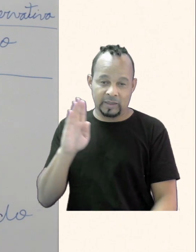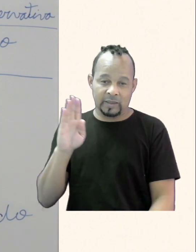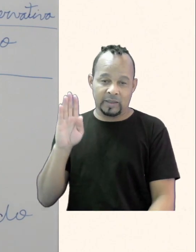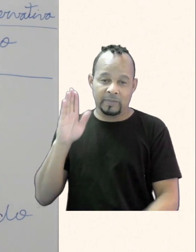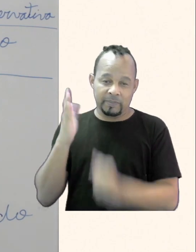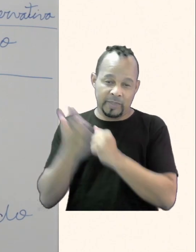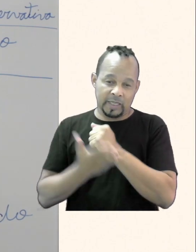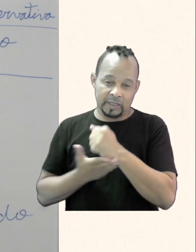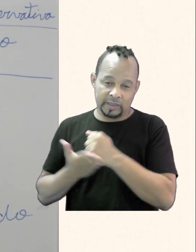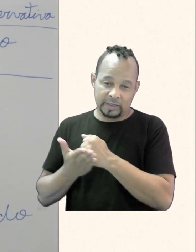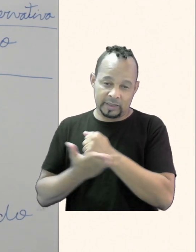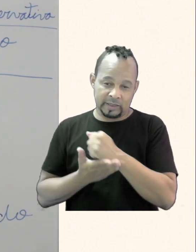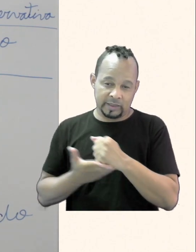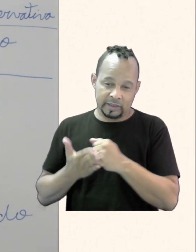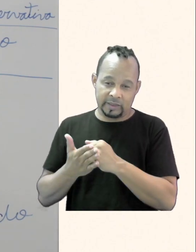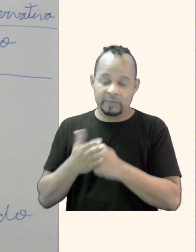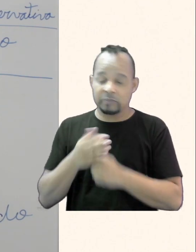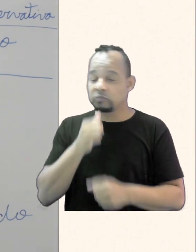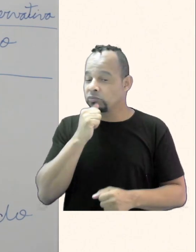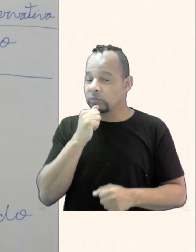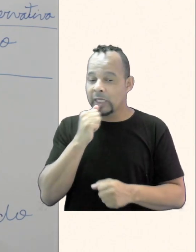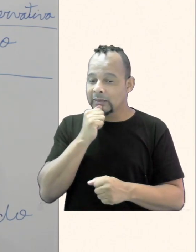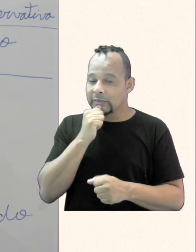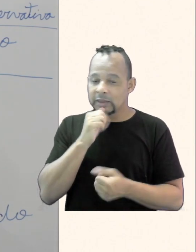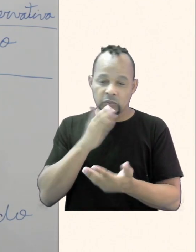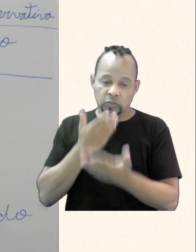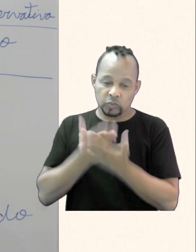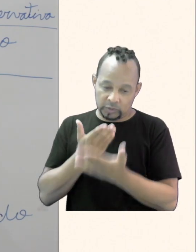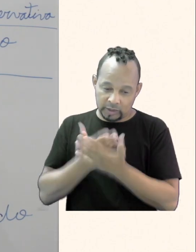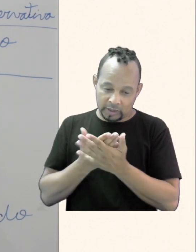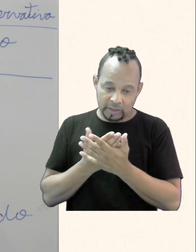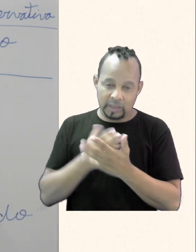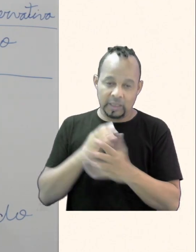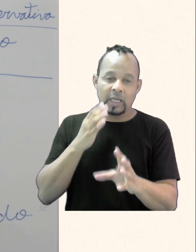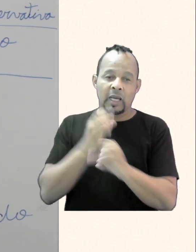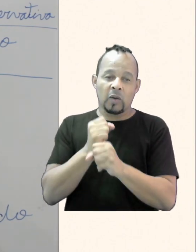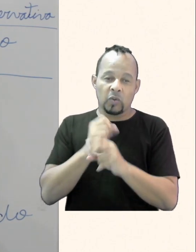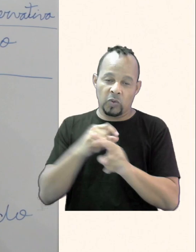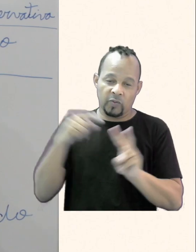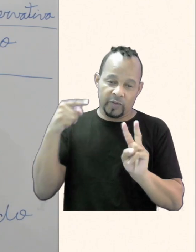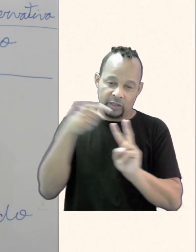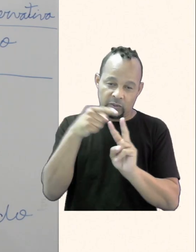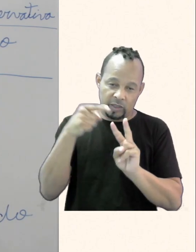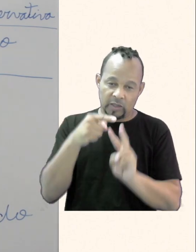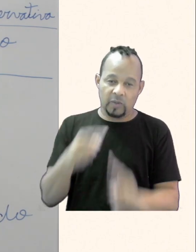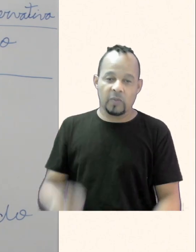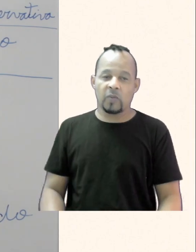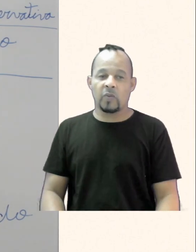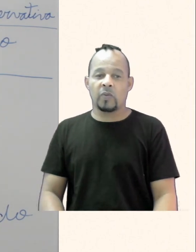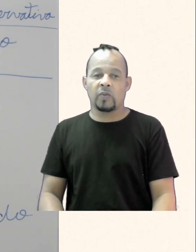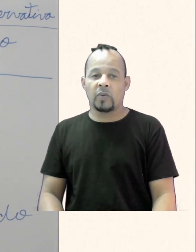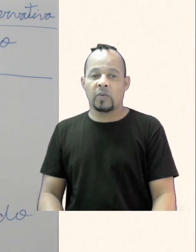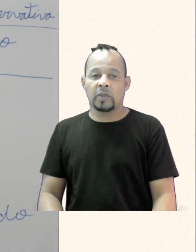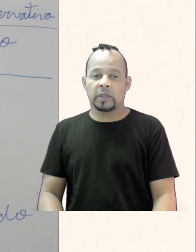estudar cálculo vetorial. Bacana? Não vou falar nada disso agora porque a gente gastaria